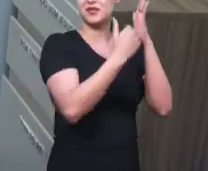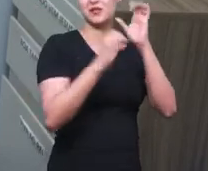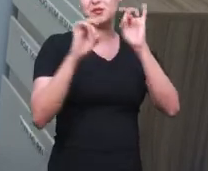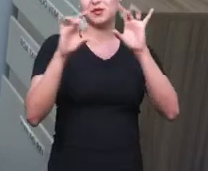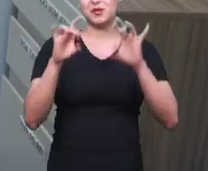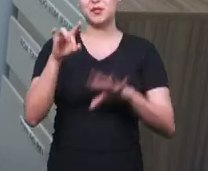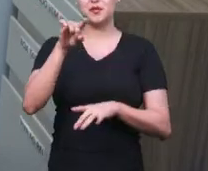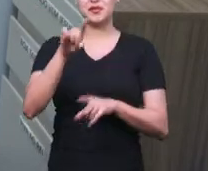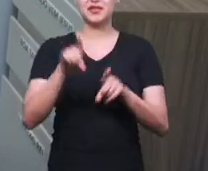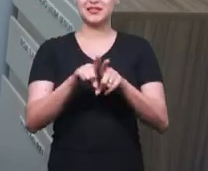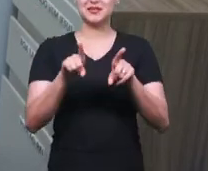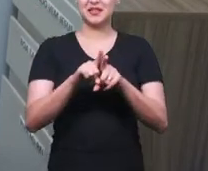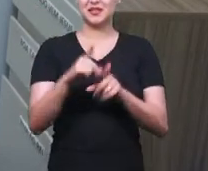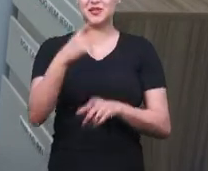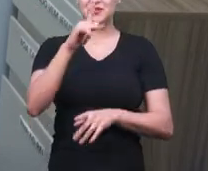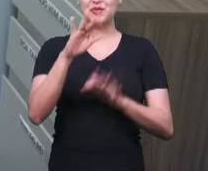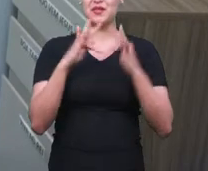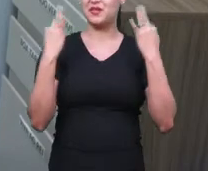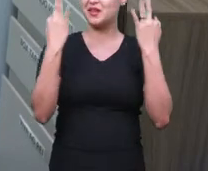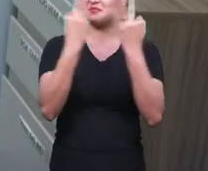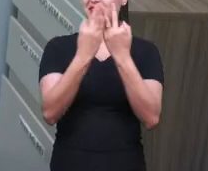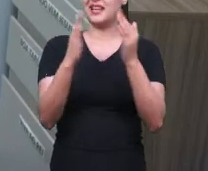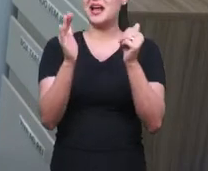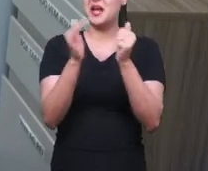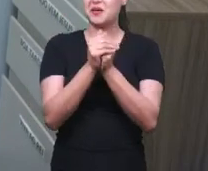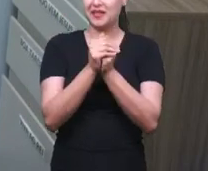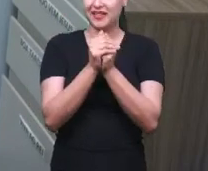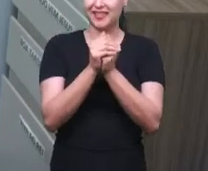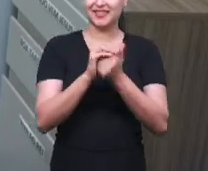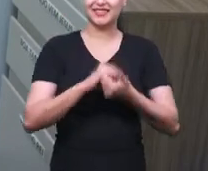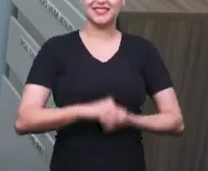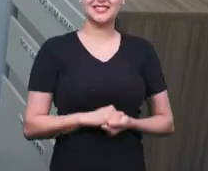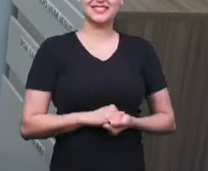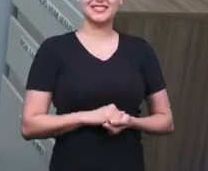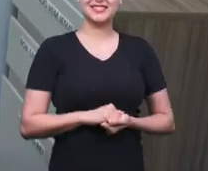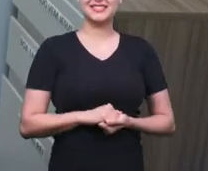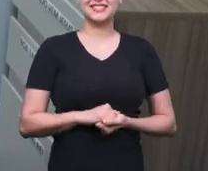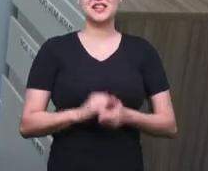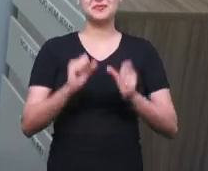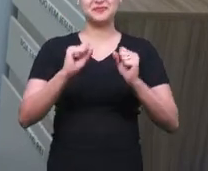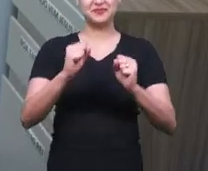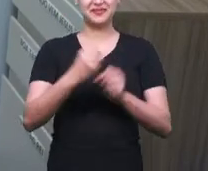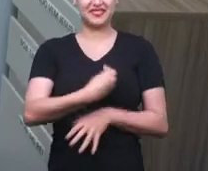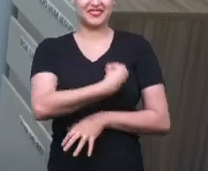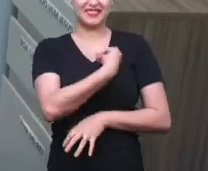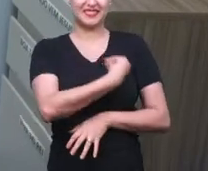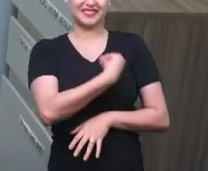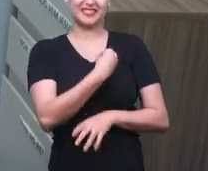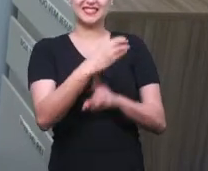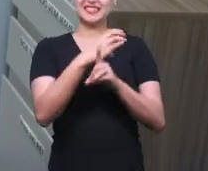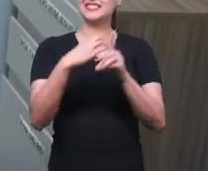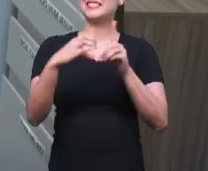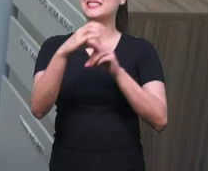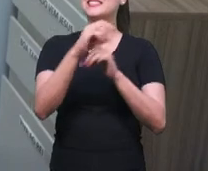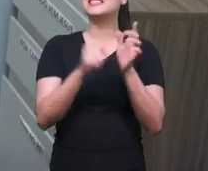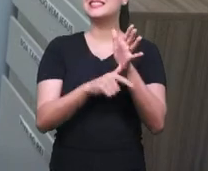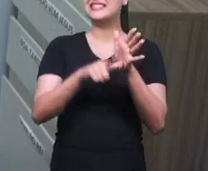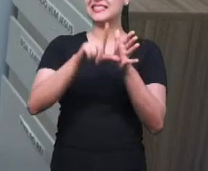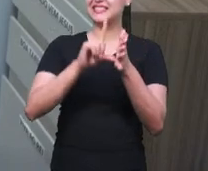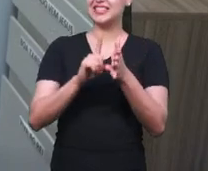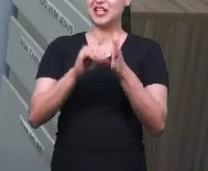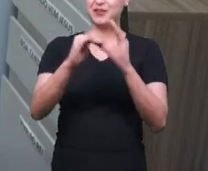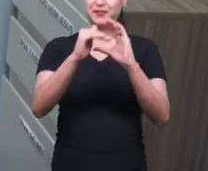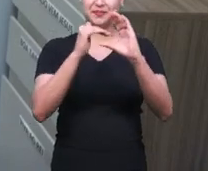família. Amém? Louvado seja o nome do nosso Senhor Jesus. Aí você pode participar conosco também no pré-culto. Mande a sua mensagem, a